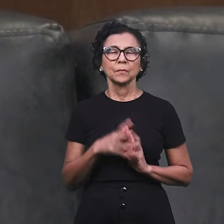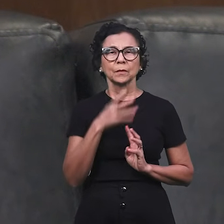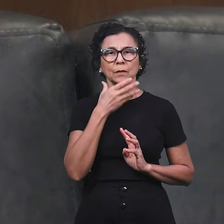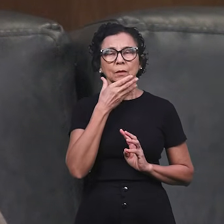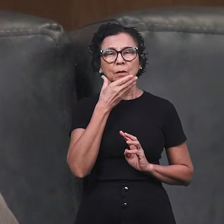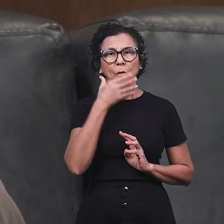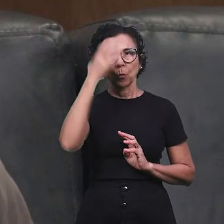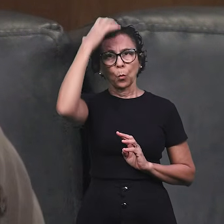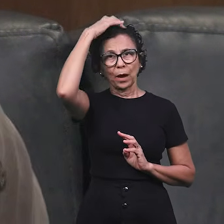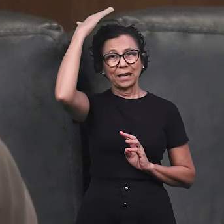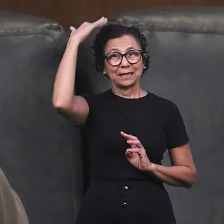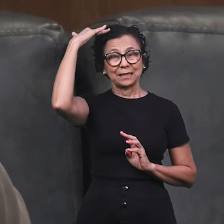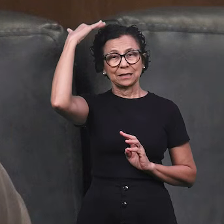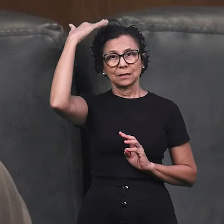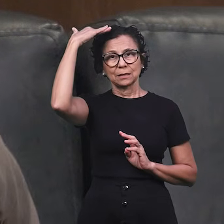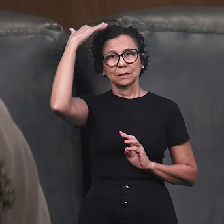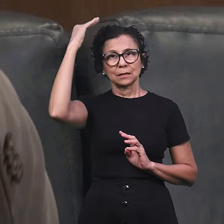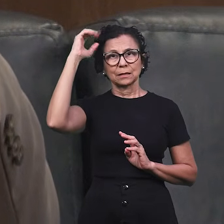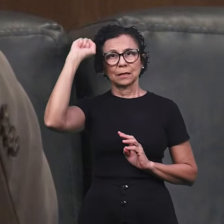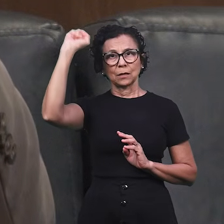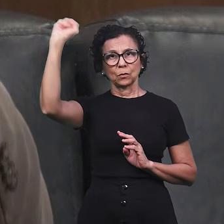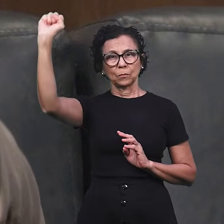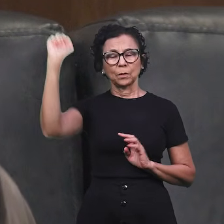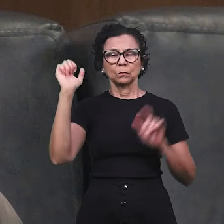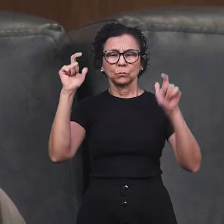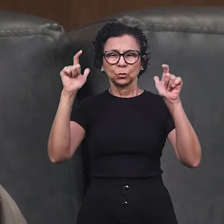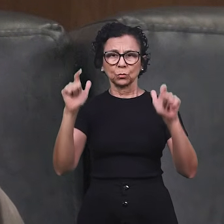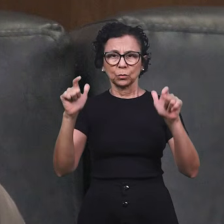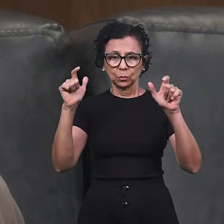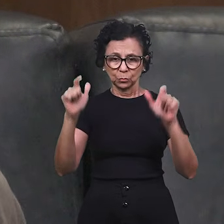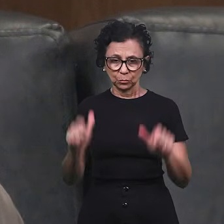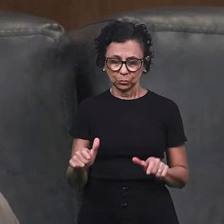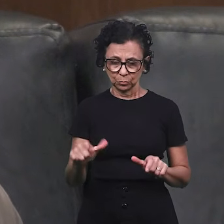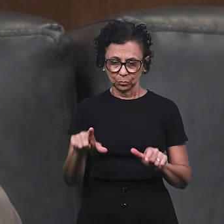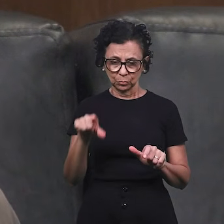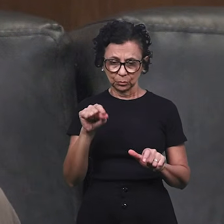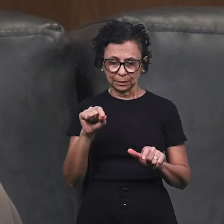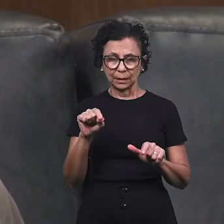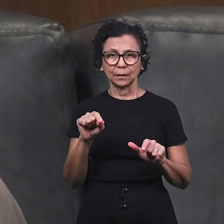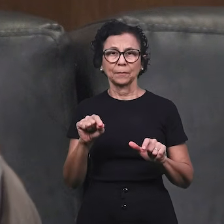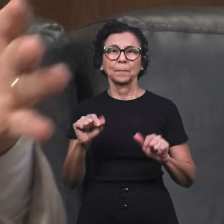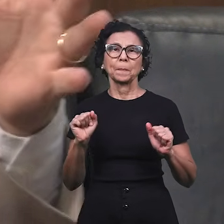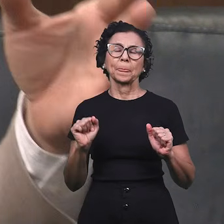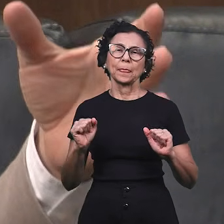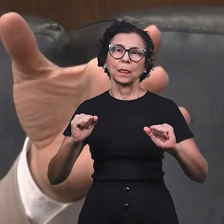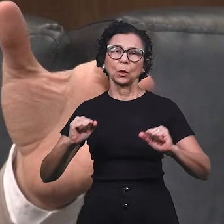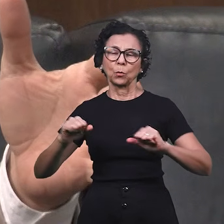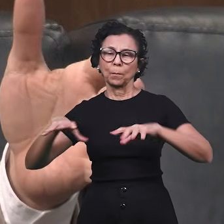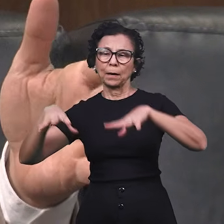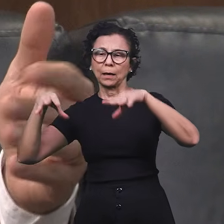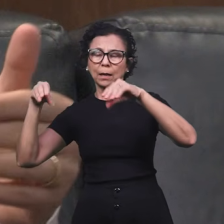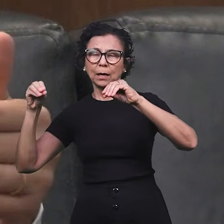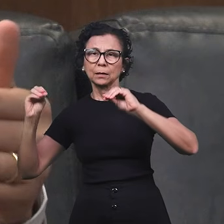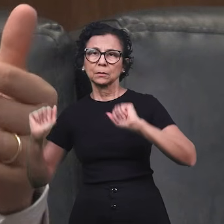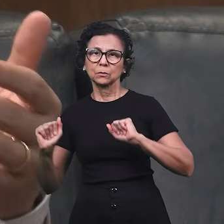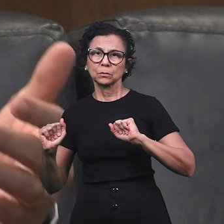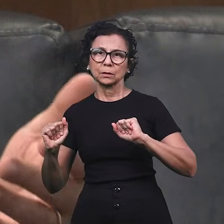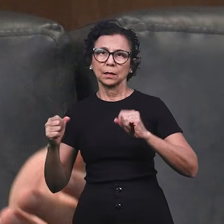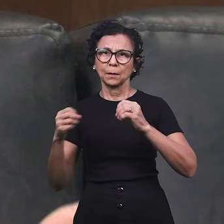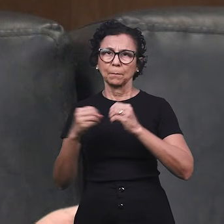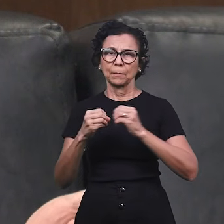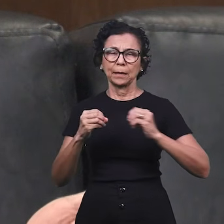sabiamente, escolheu geograficamente o lugar do seu palácio, da sua casa, ao lado do templo. Havia